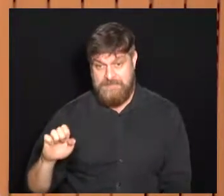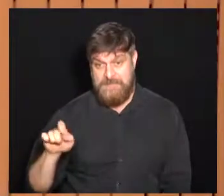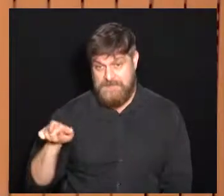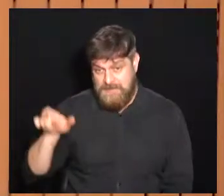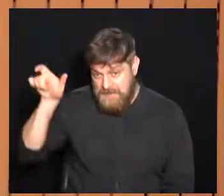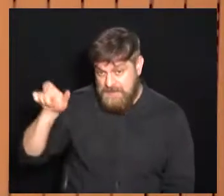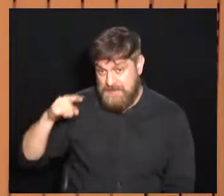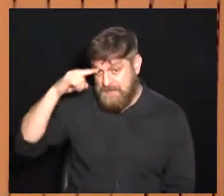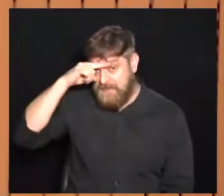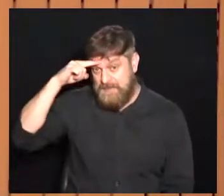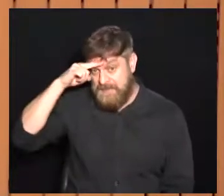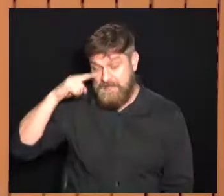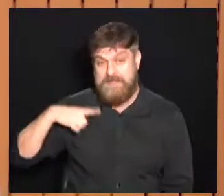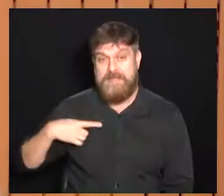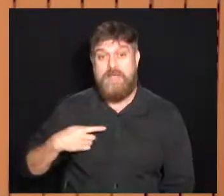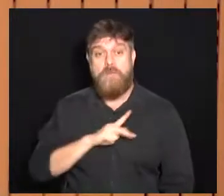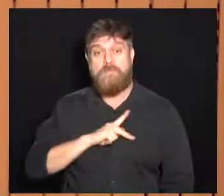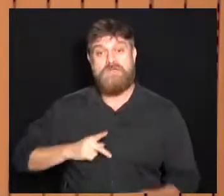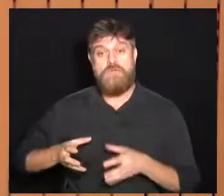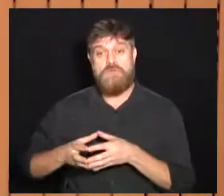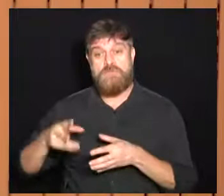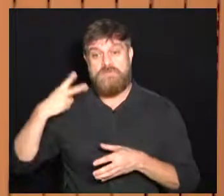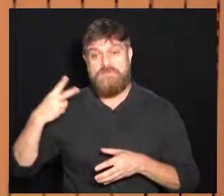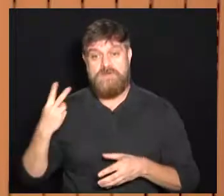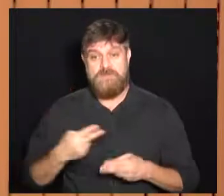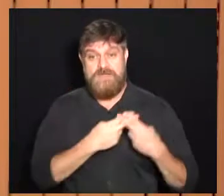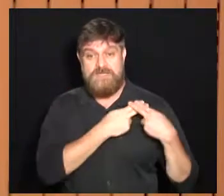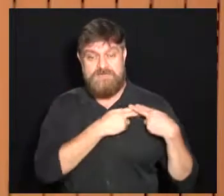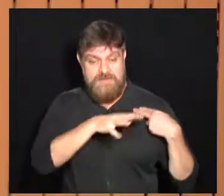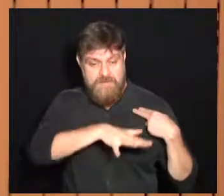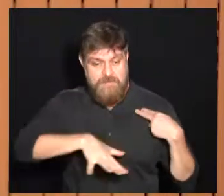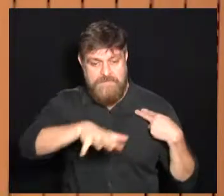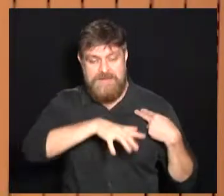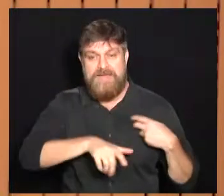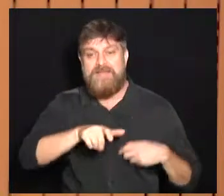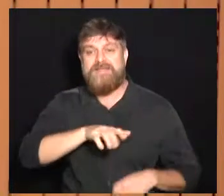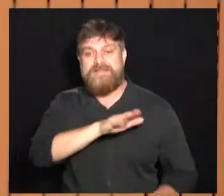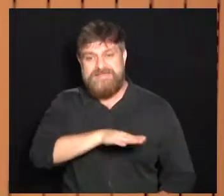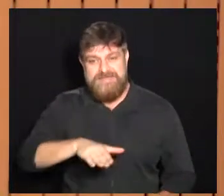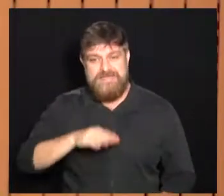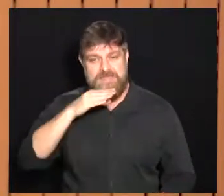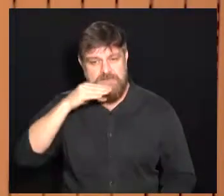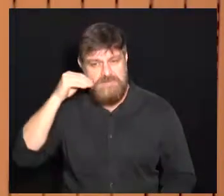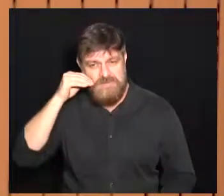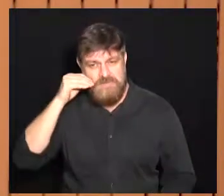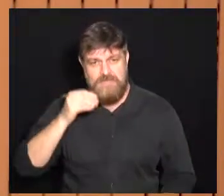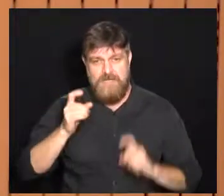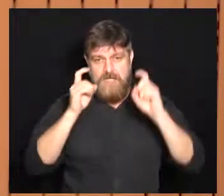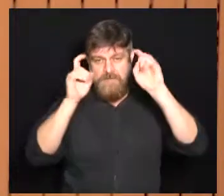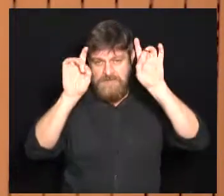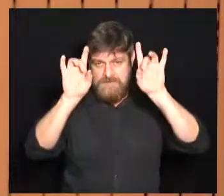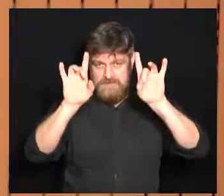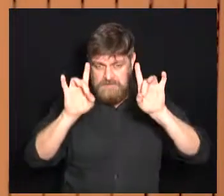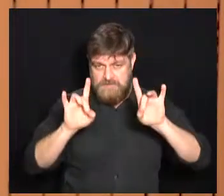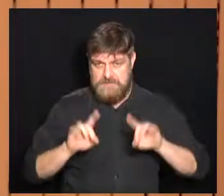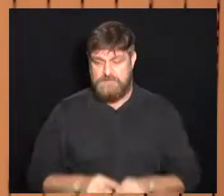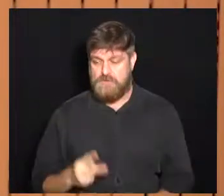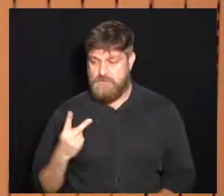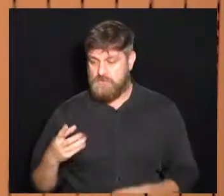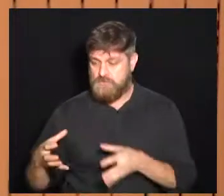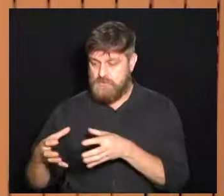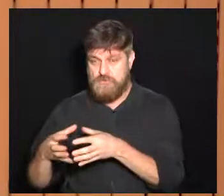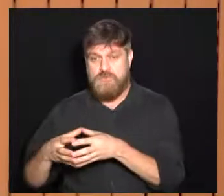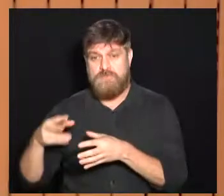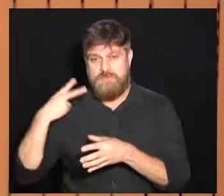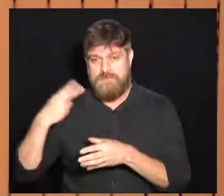de Defesa dos Direitos da Criança e do Adolescente. Essa é uma reunião especial, extraordinária, de duas comissões aqui